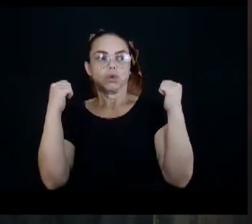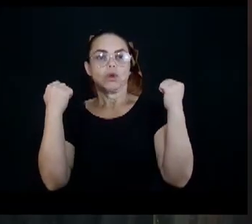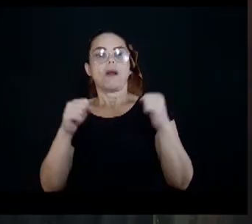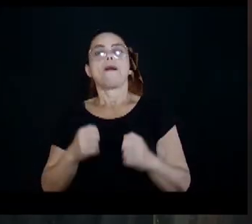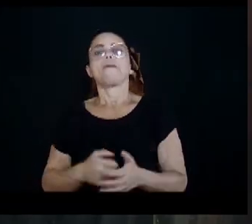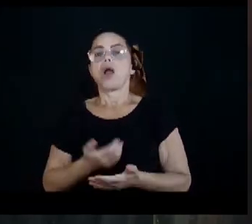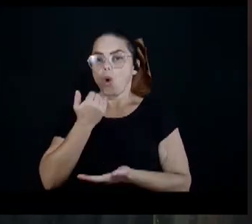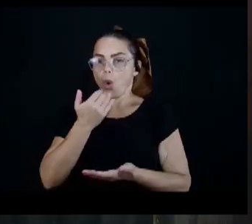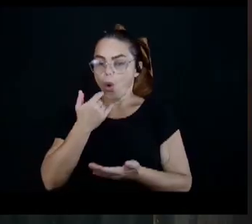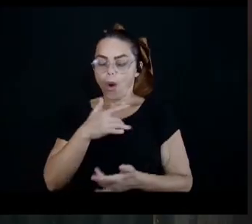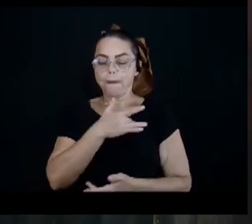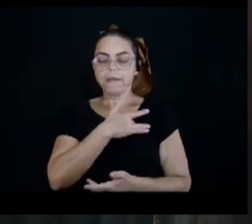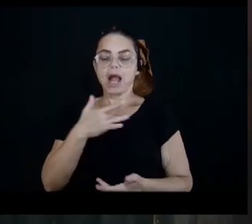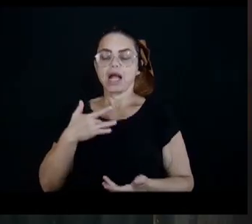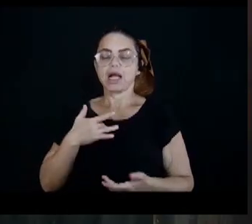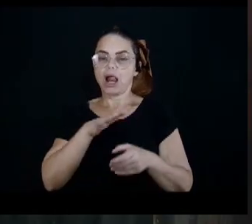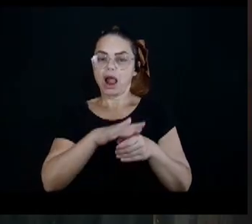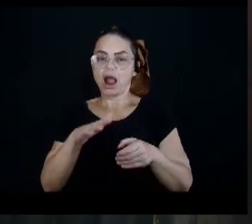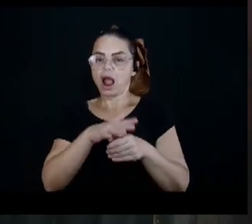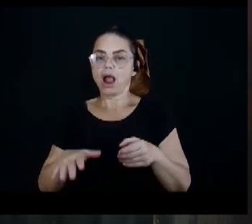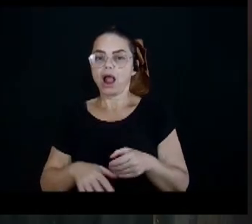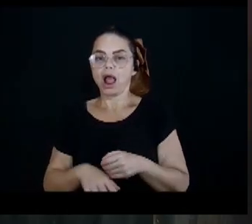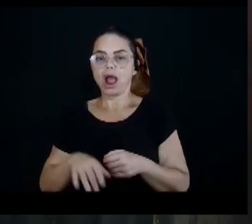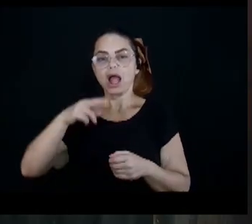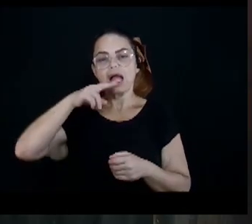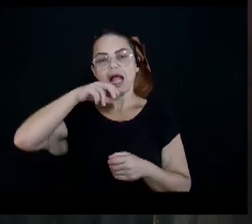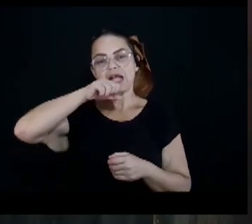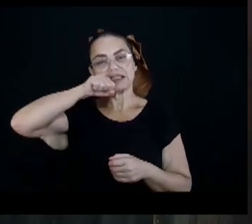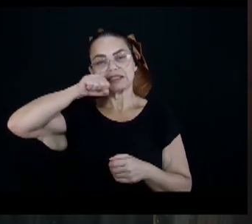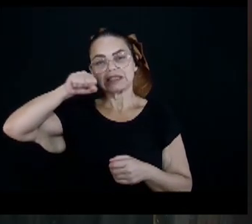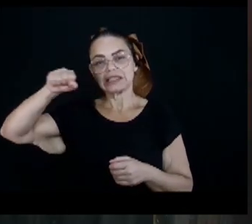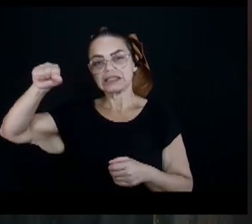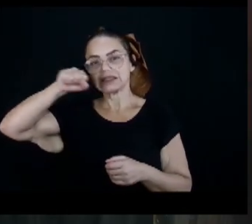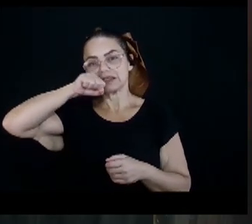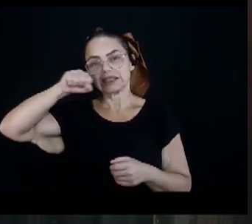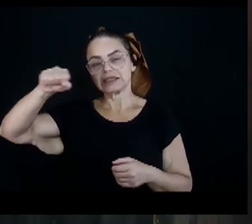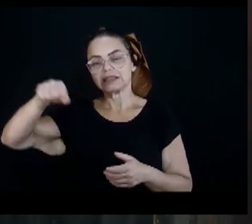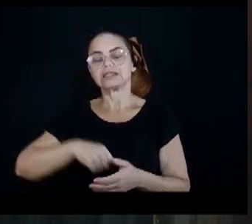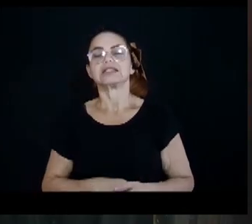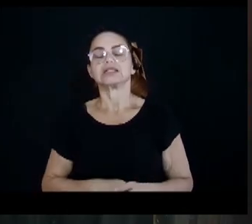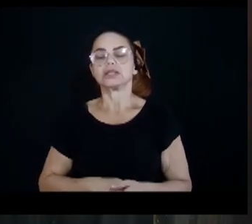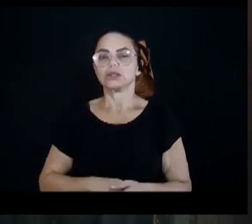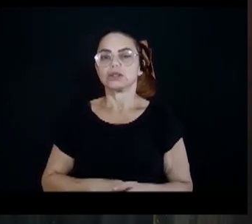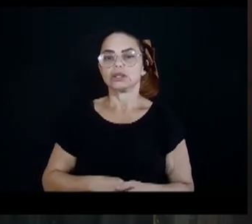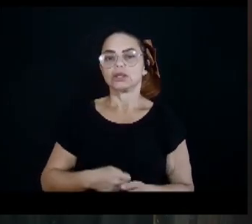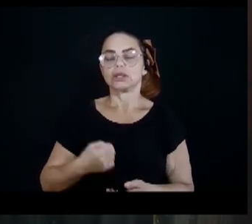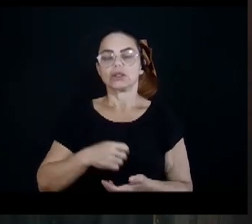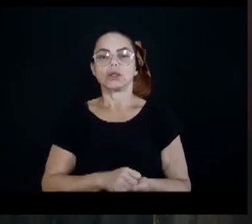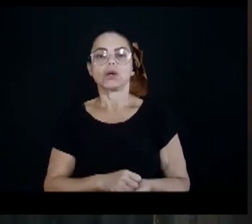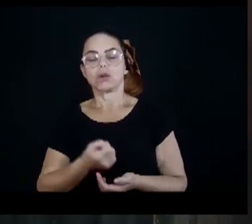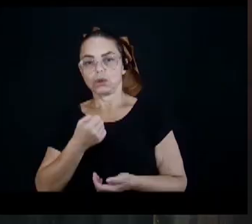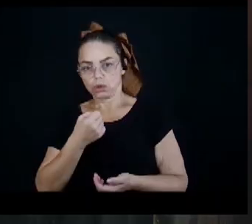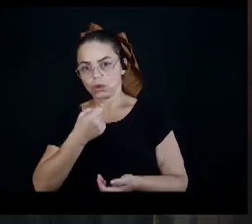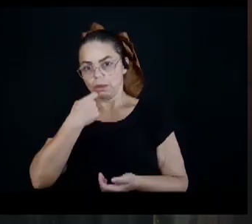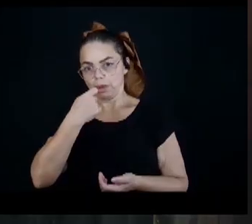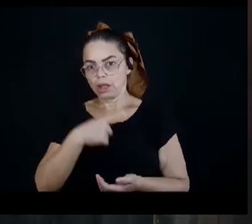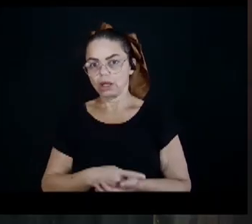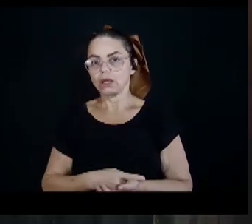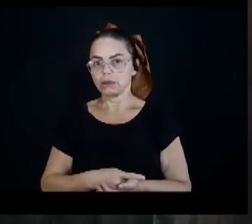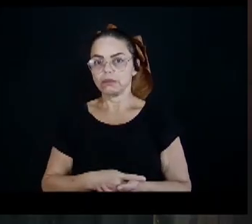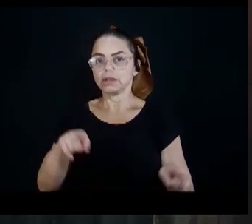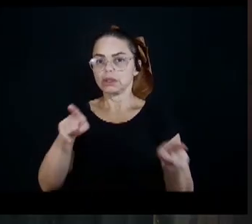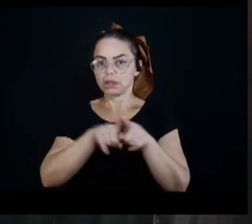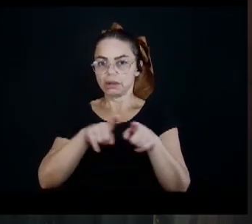porque é engraçado dizer assim, toma o medicamento porque a dieta é muito morosa, demora muito. O medicamento também.